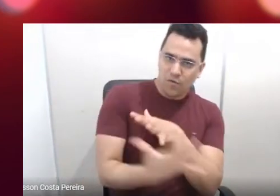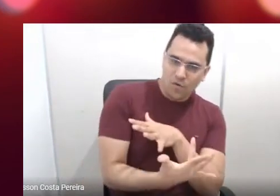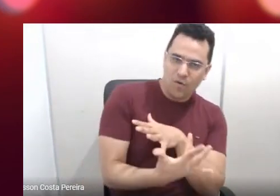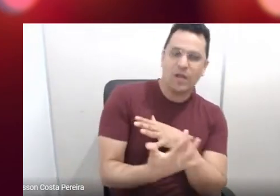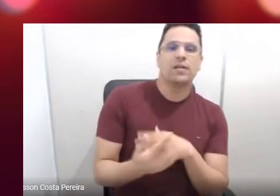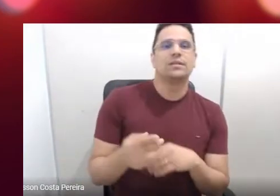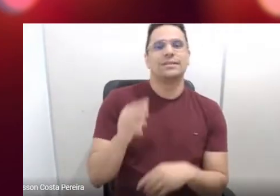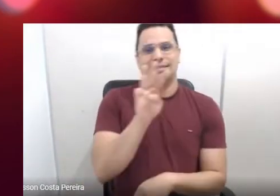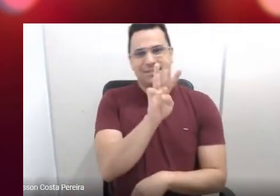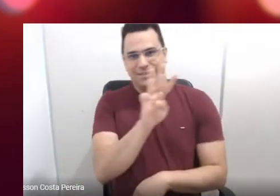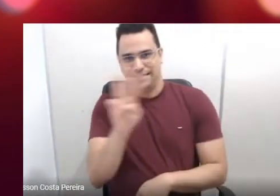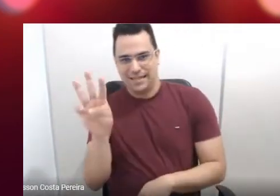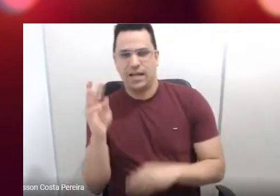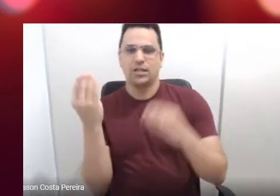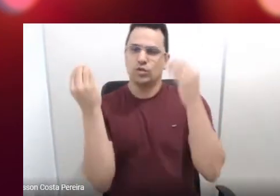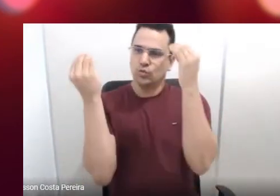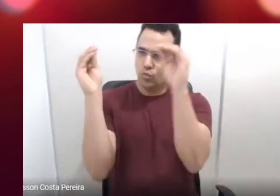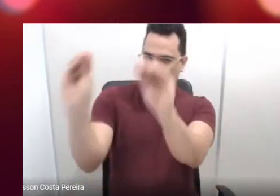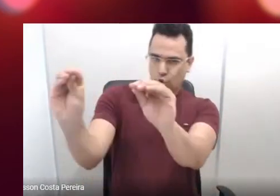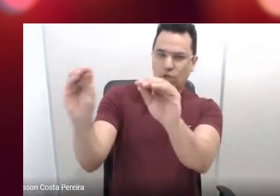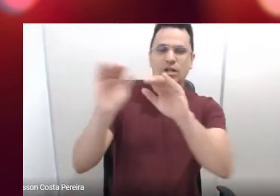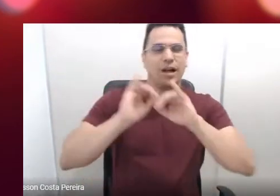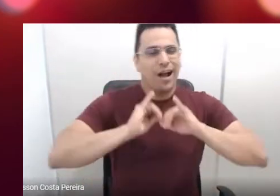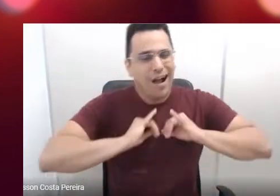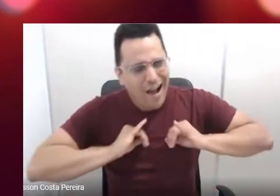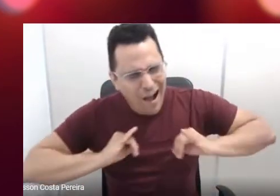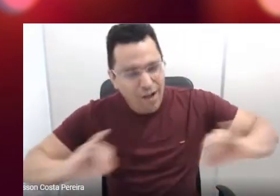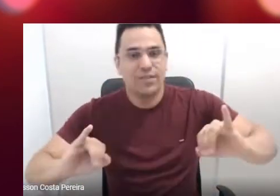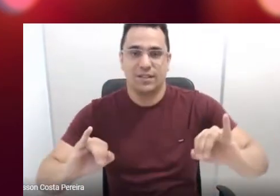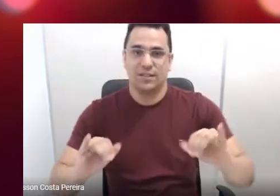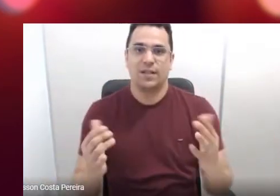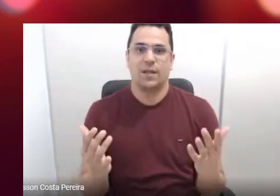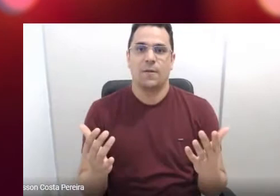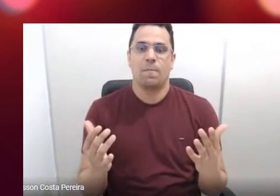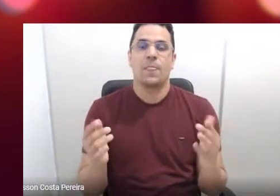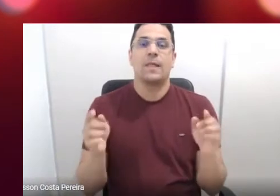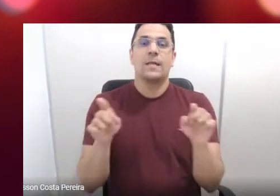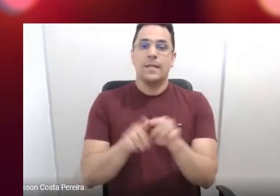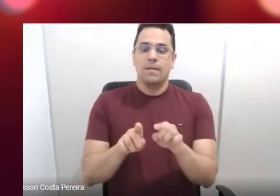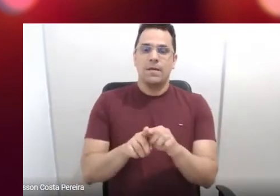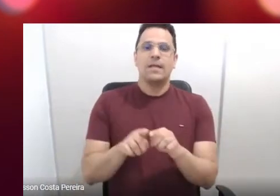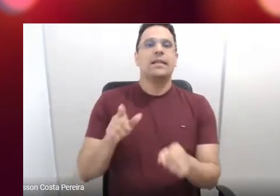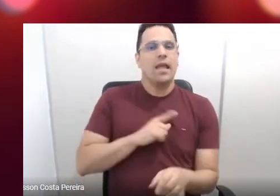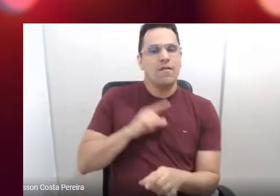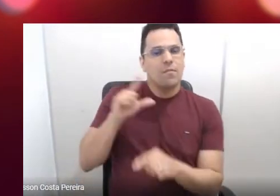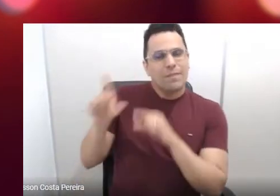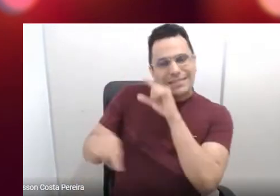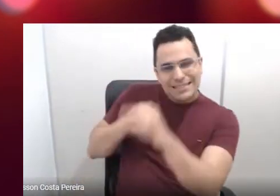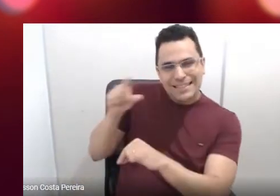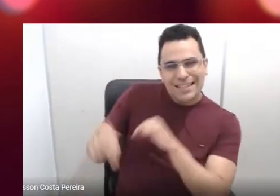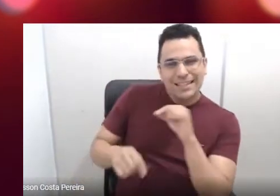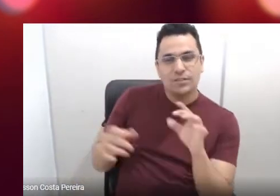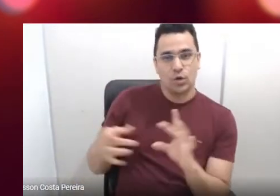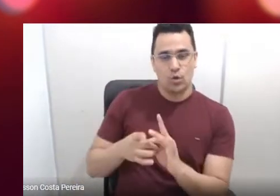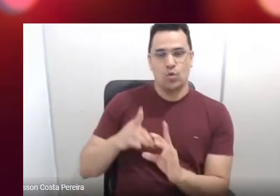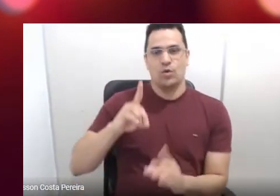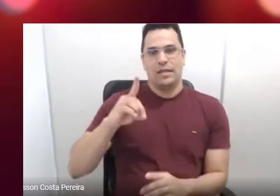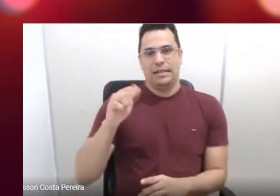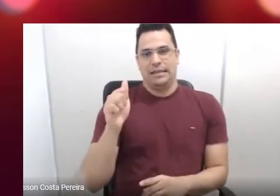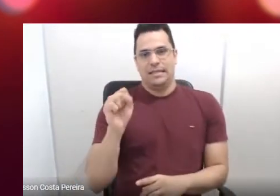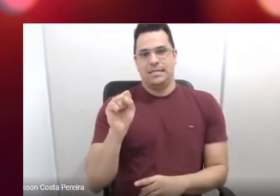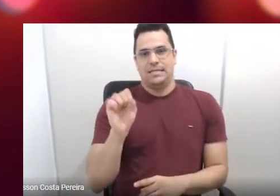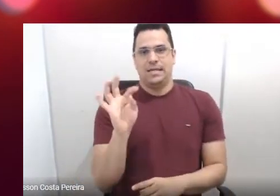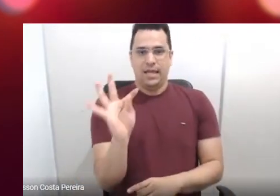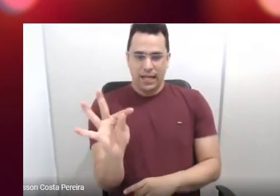meios digitais e portais institucionais, e houve também uma seleção por parte do DAEST para o